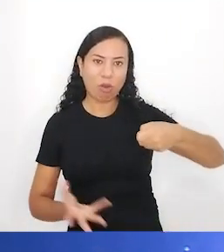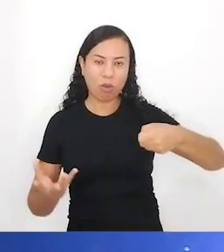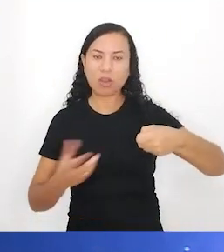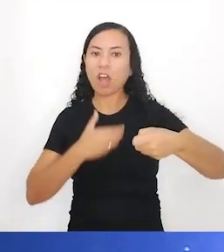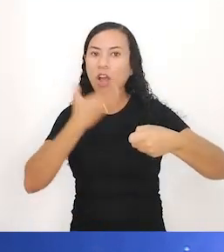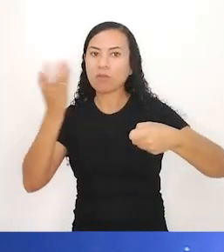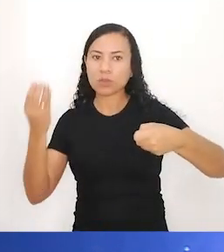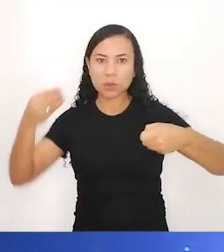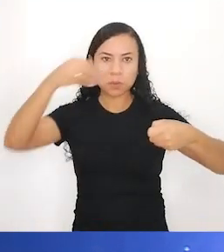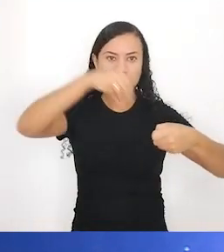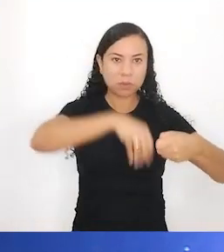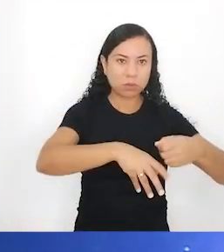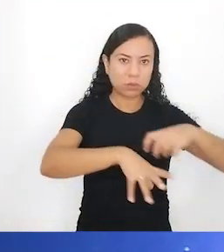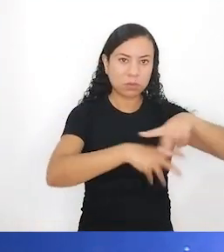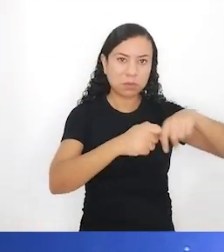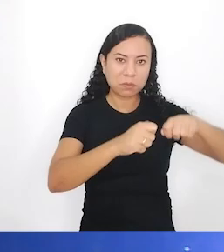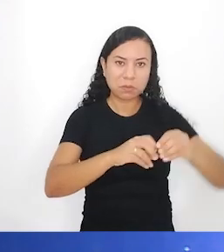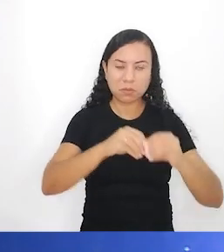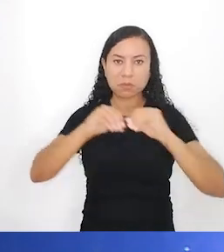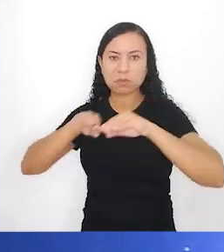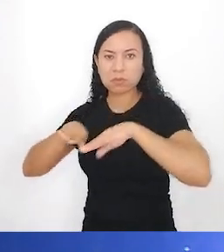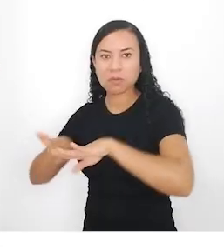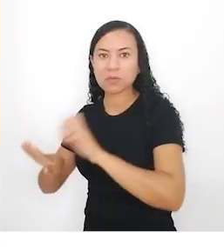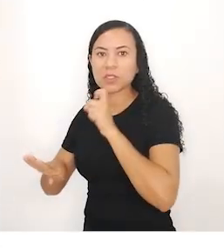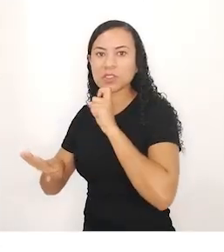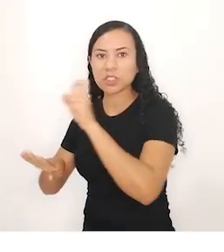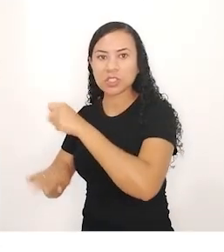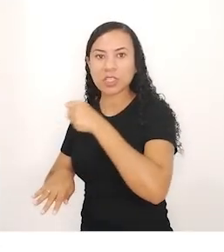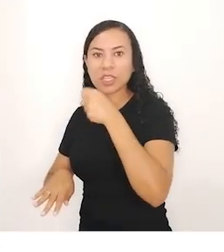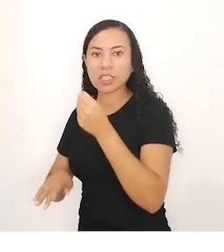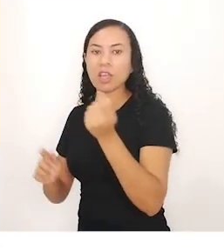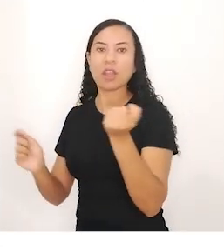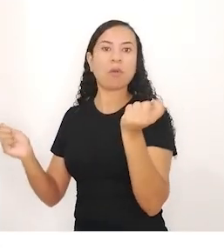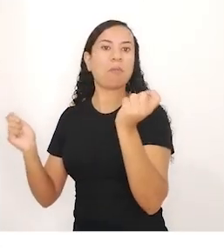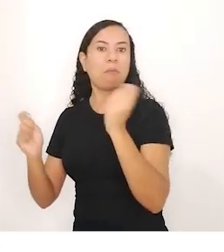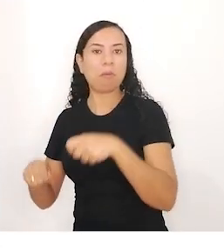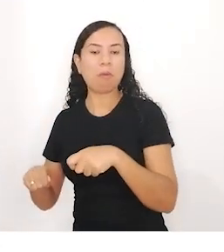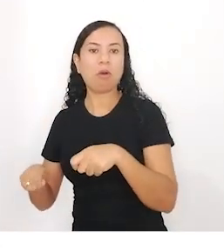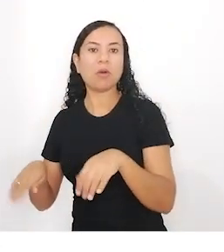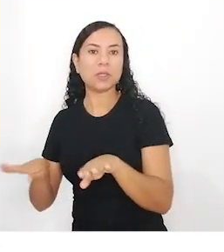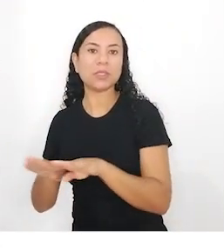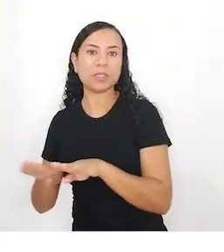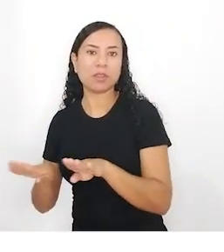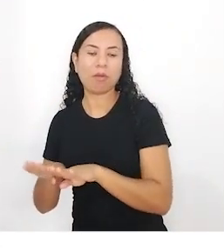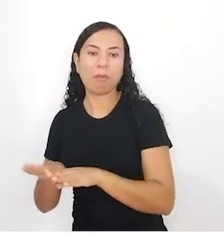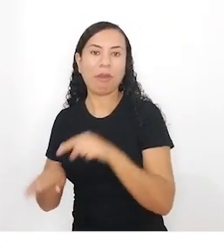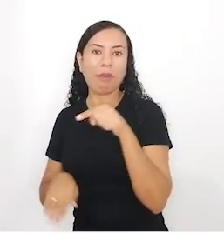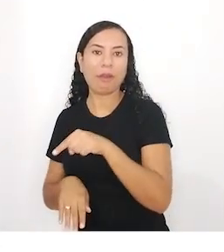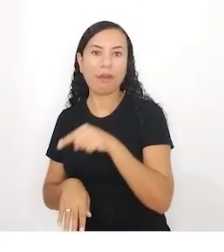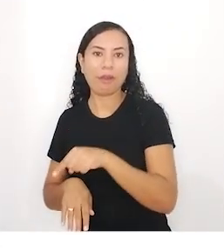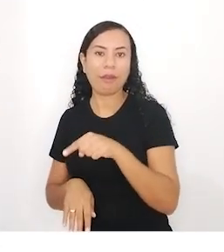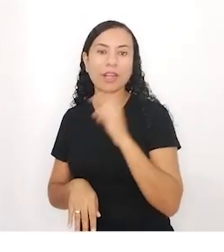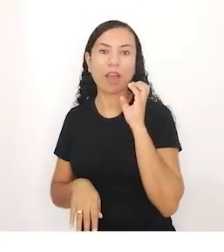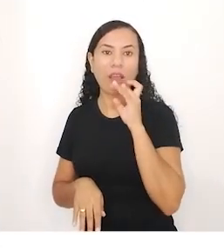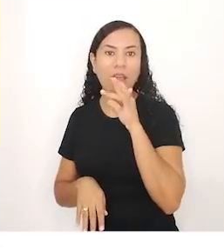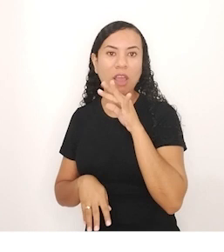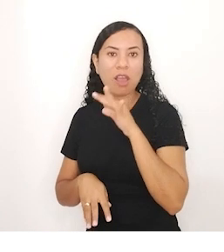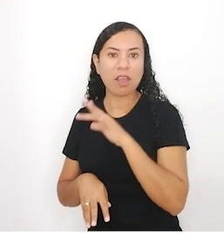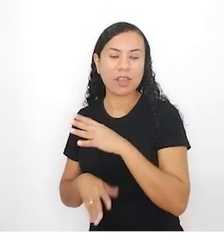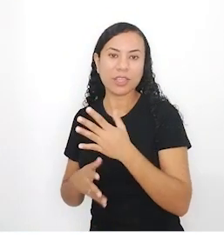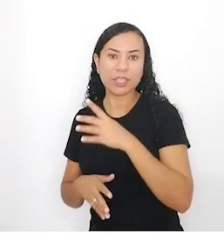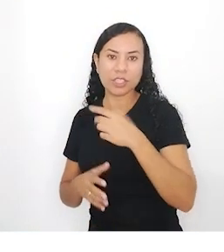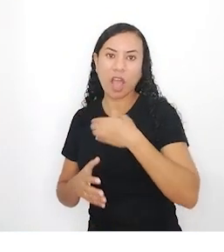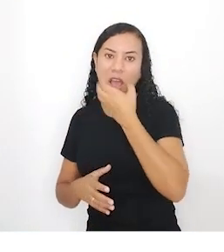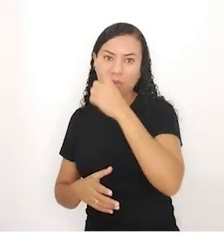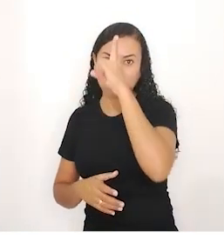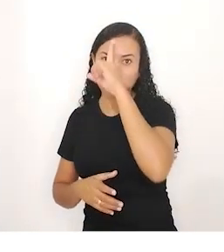você coloca o fruto dentro de sacos, fora da geladeira, você ainda aumenta a distribuição, a velocidade de distribuição